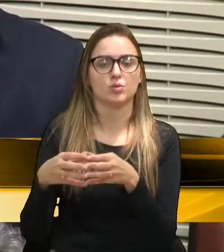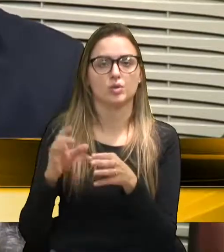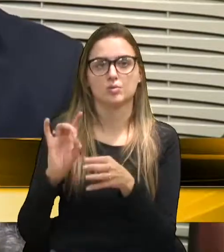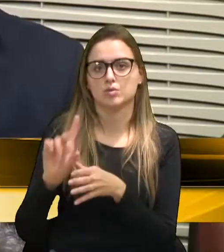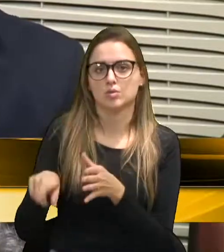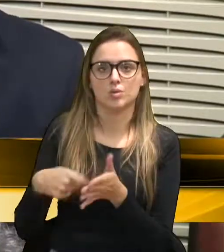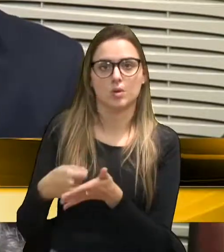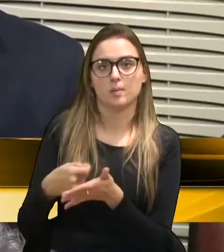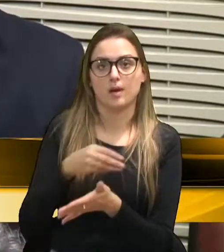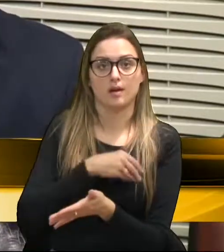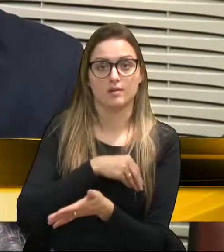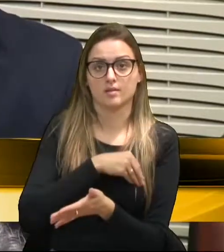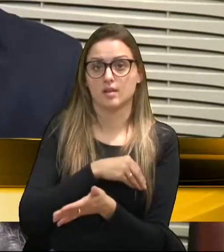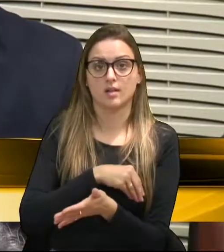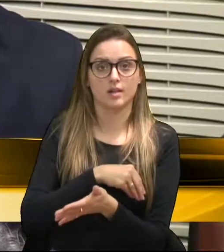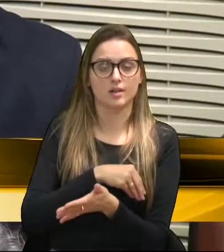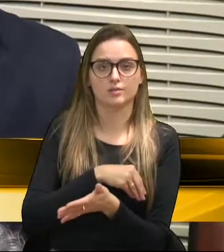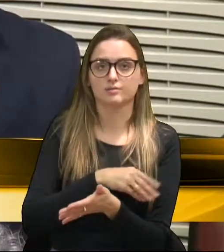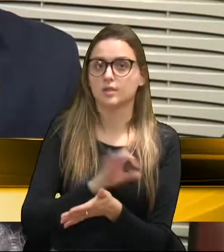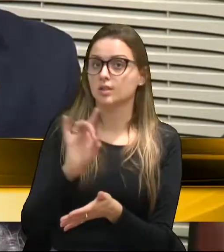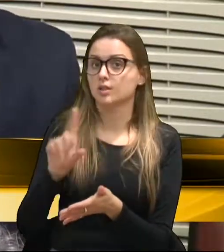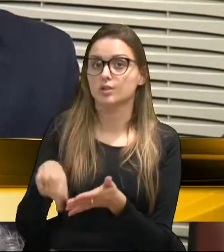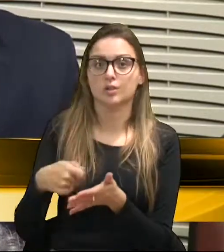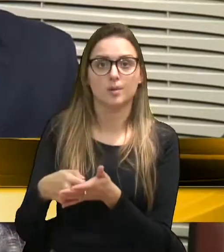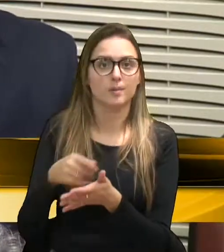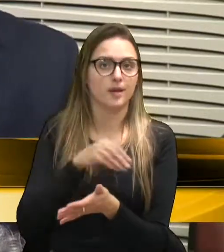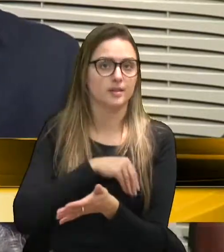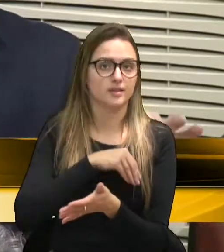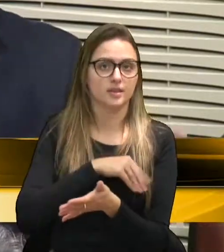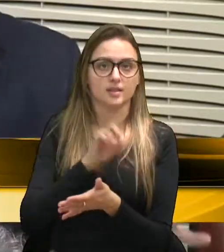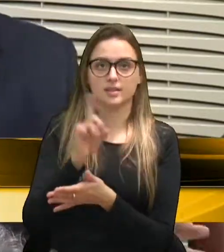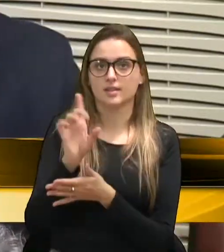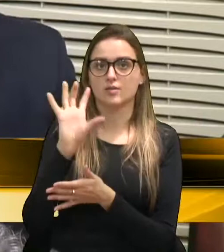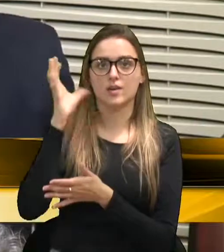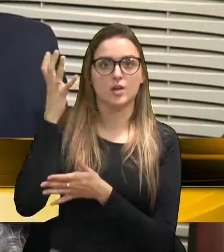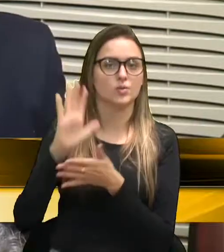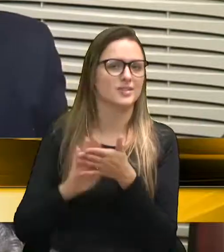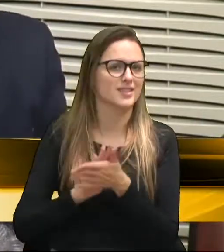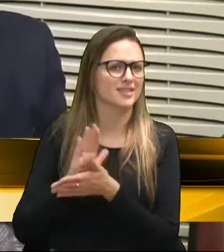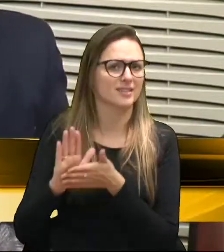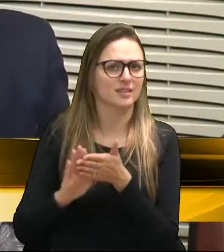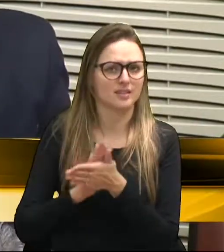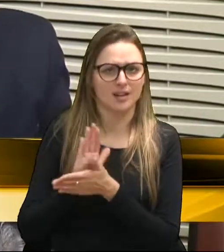salário. Vai pagar só o salário dos servidores, não vai acontecer nada no turismo.